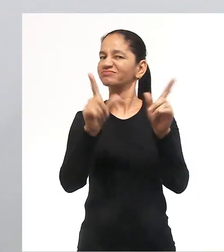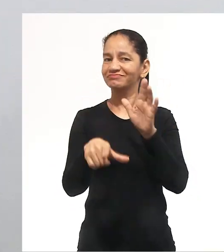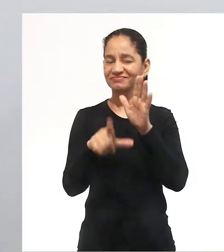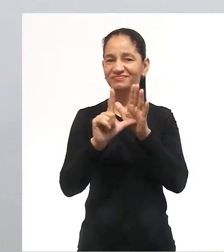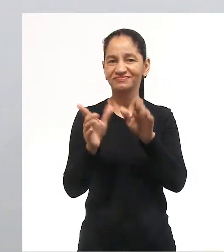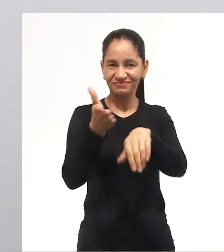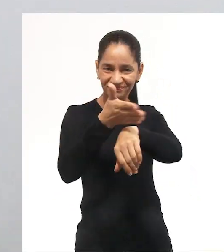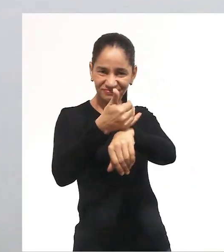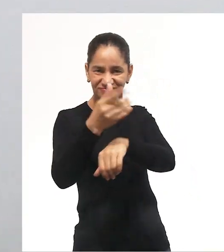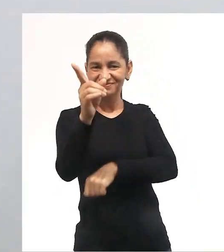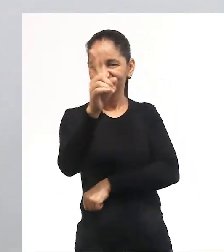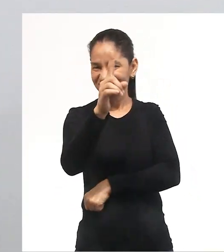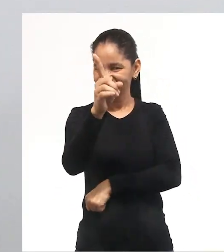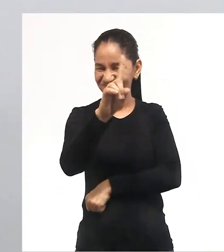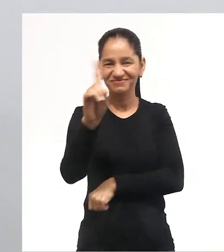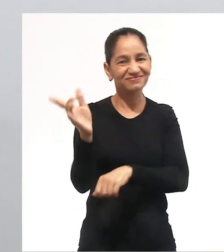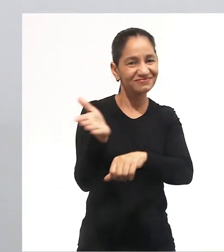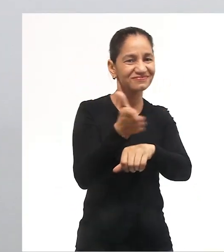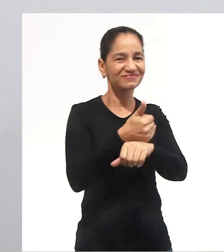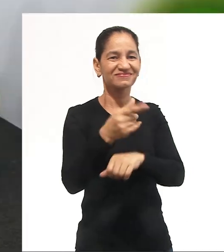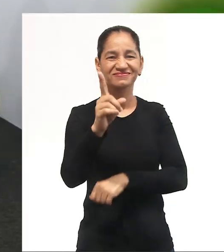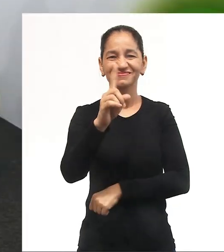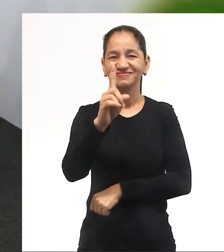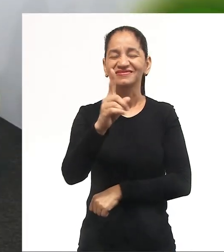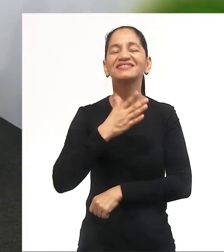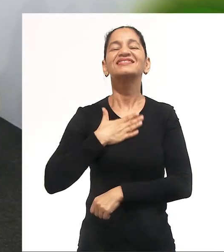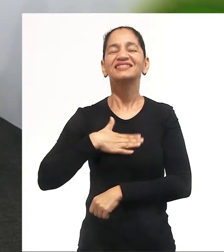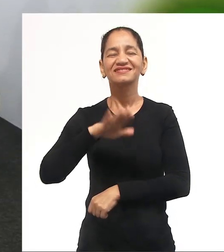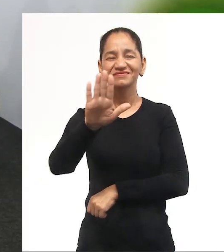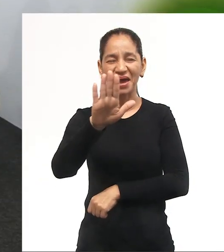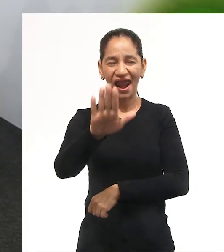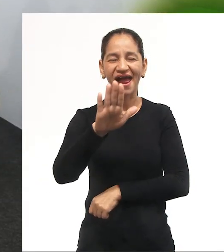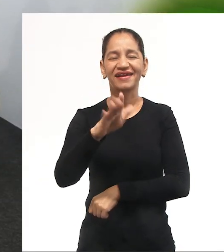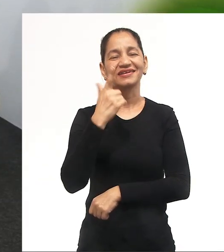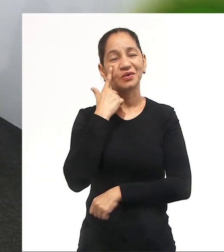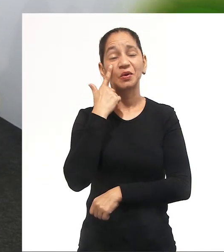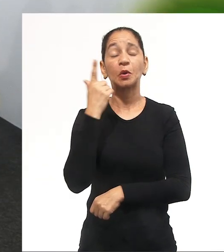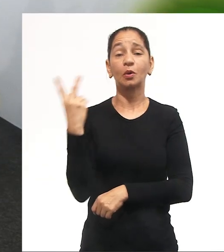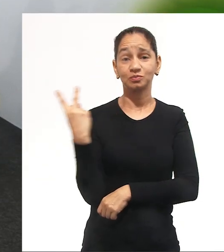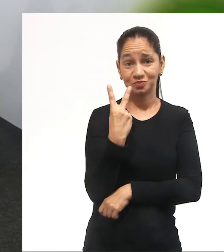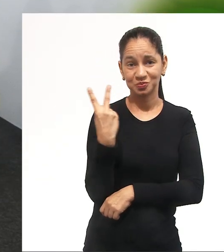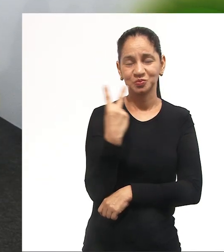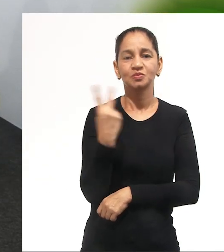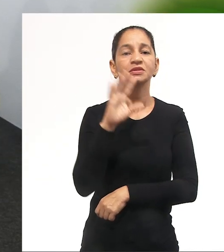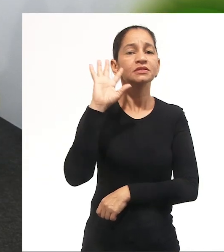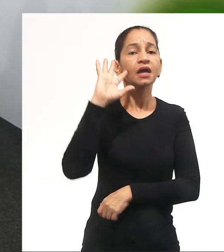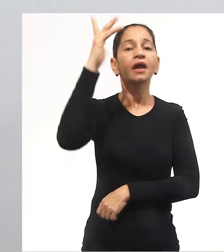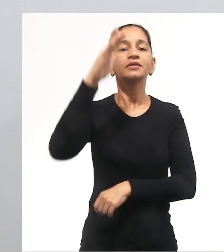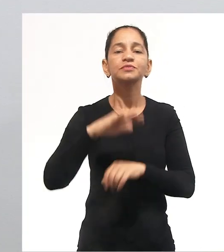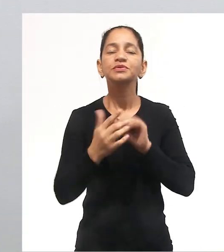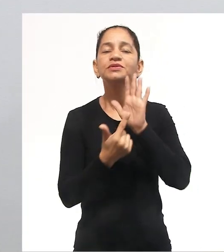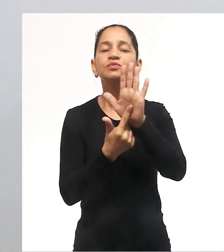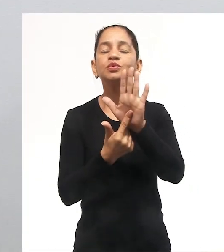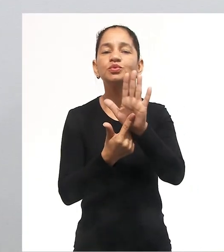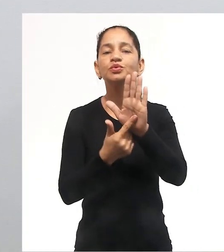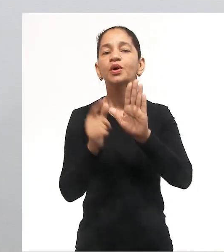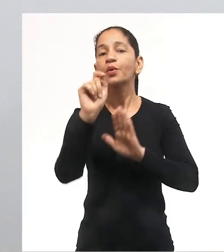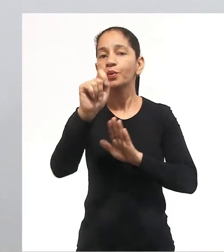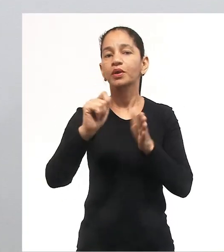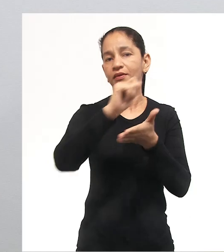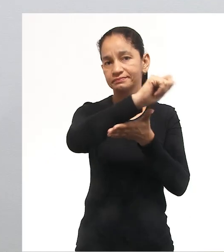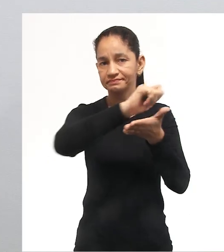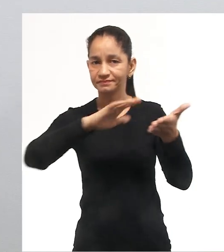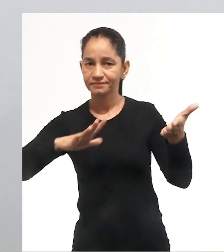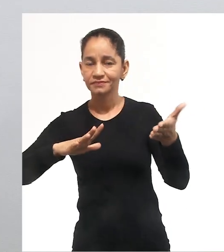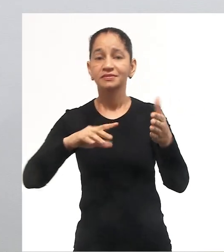ó, não vou dar spoiler não, ó. Mas não, gente, eu e a Gislaine, a gente resolveu expor